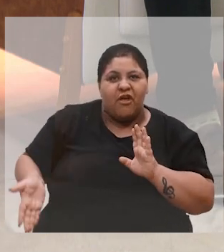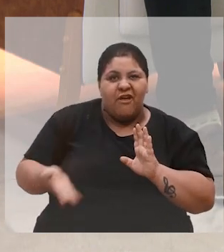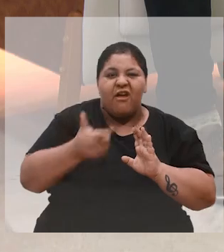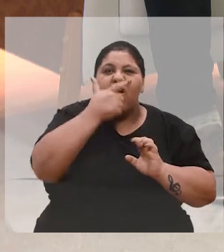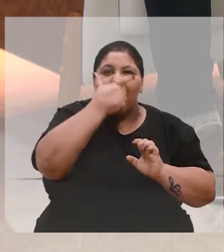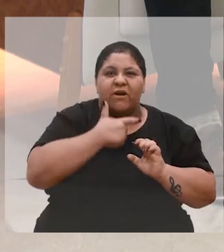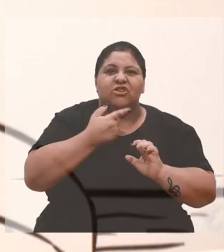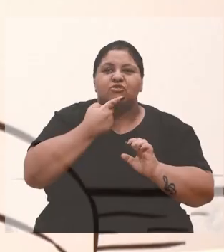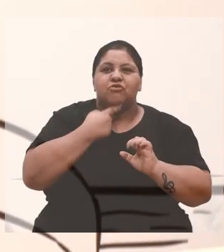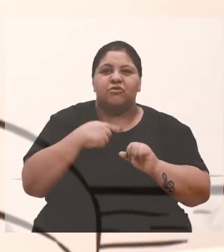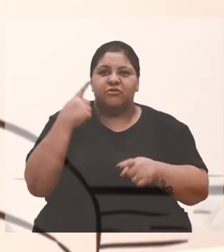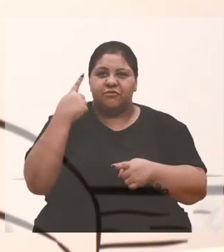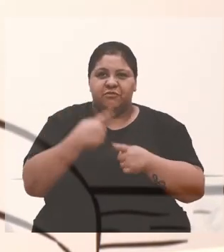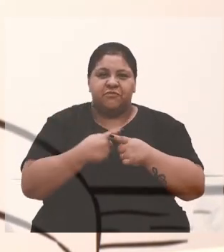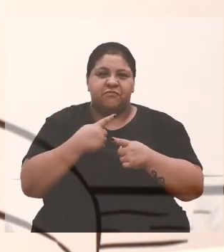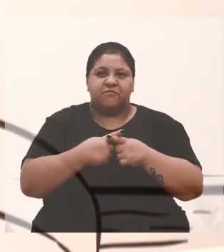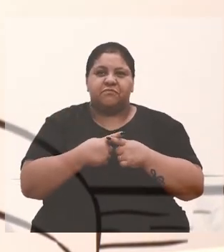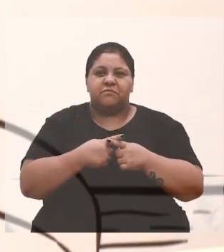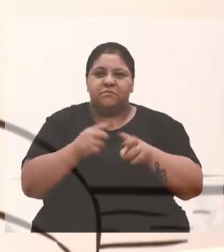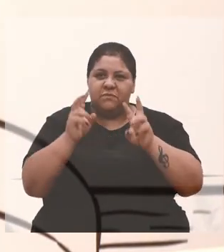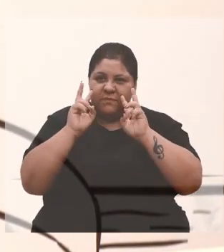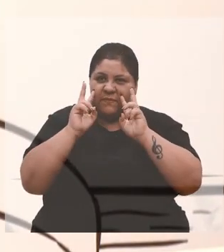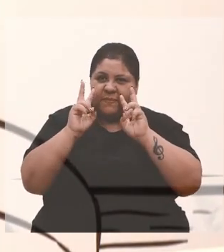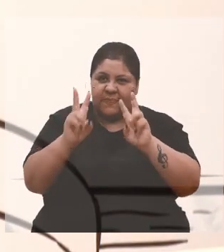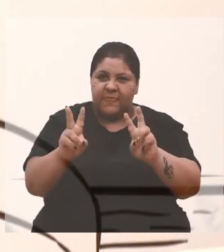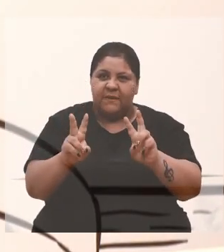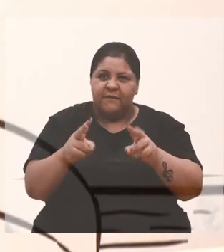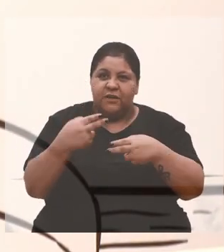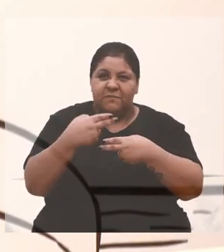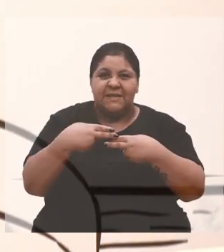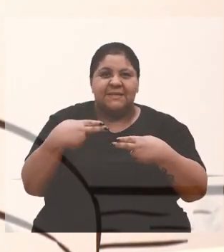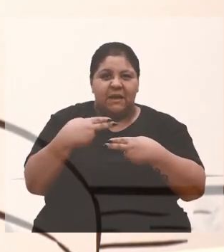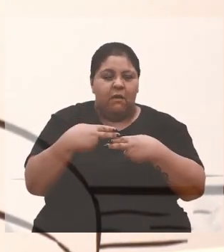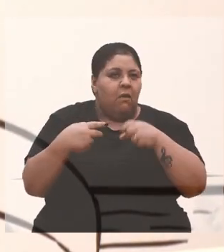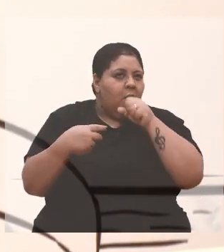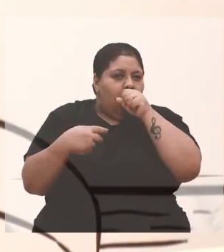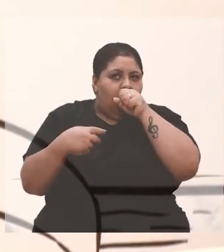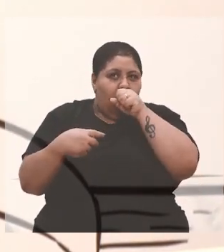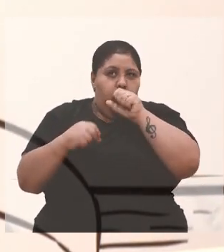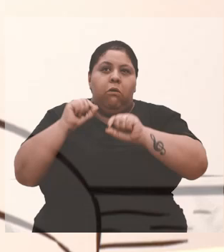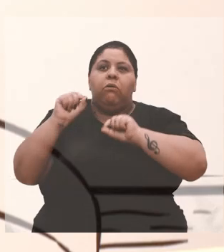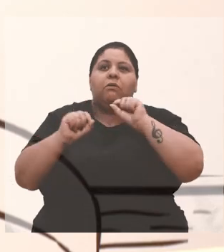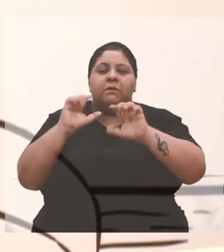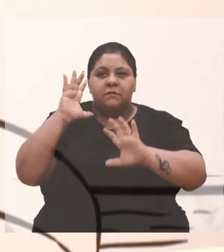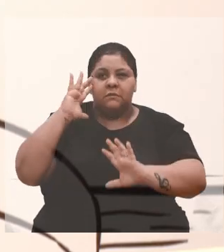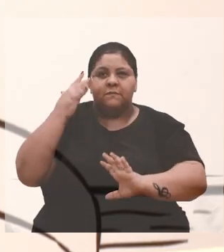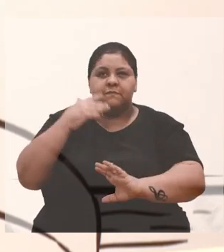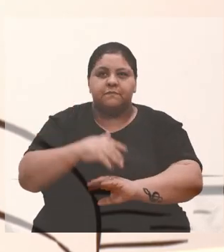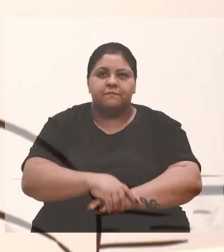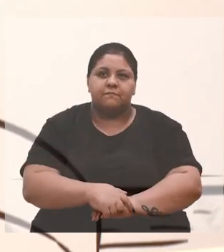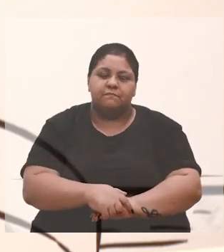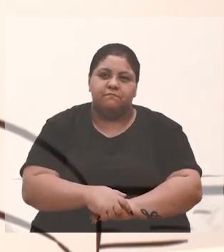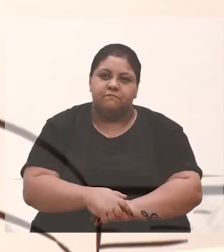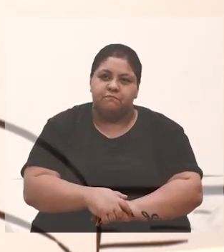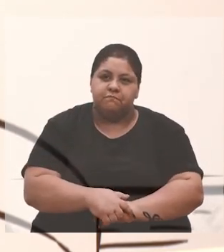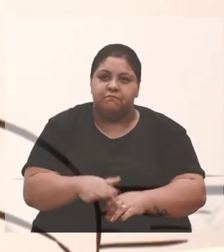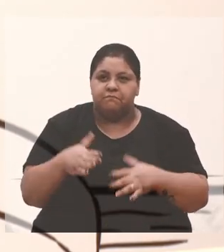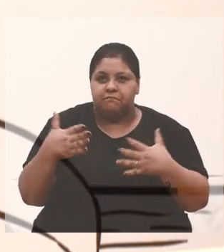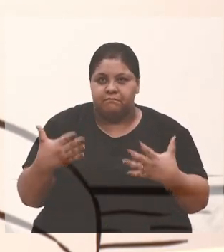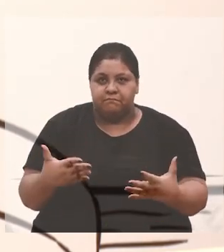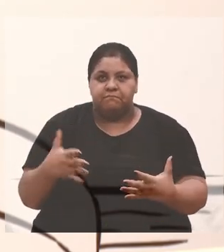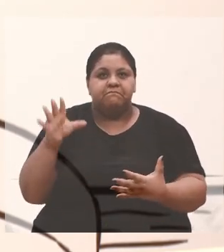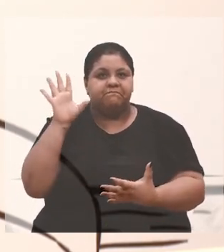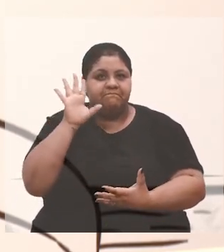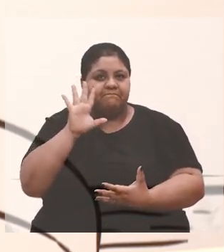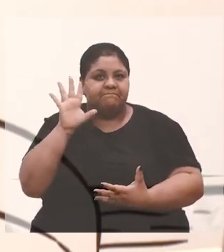eu acho que eu gostei por causa de eu vi um episódio de uma série. E como que foi? Bem,